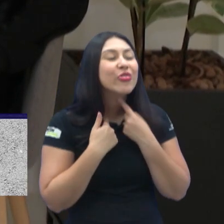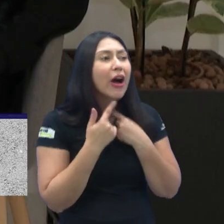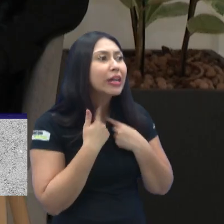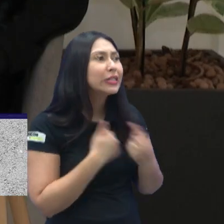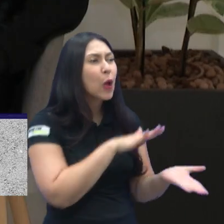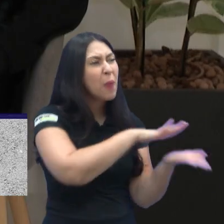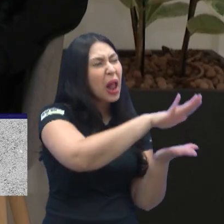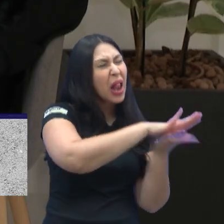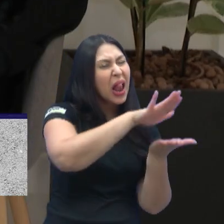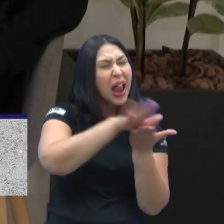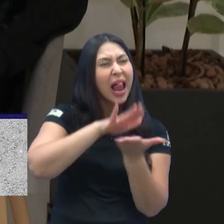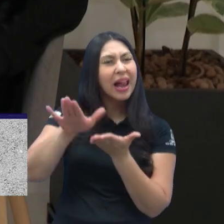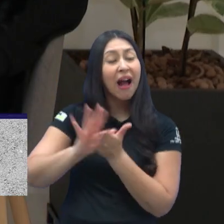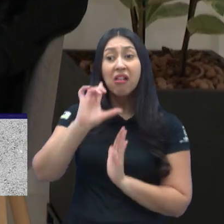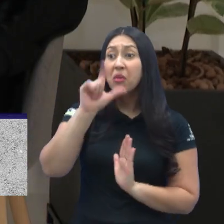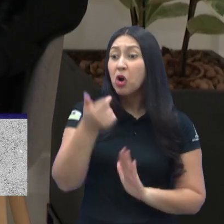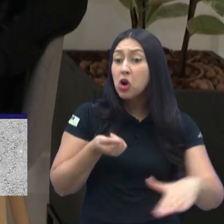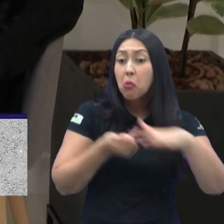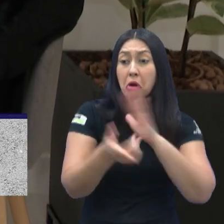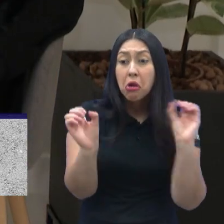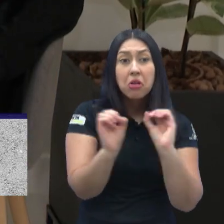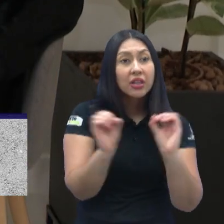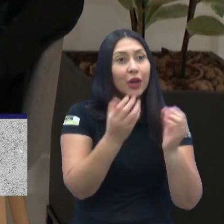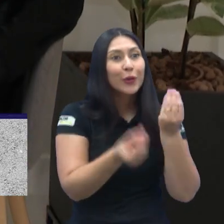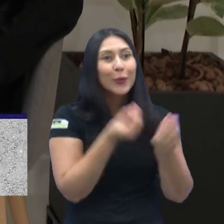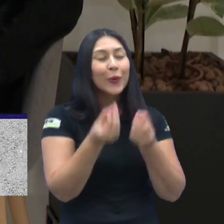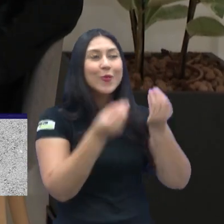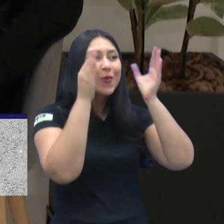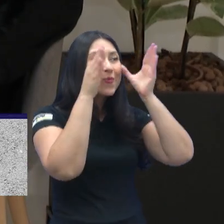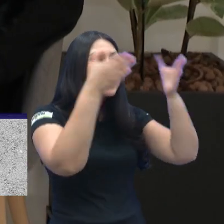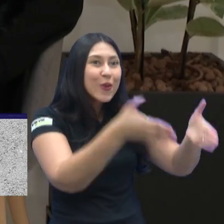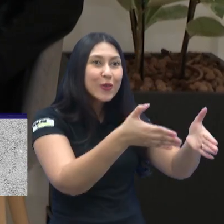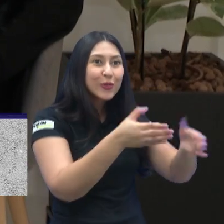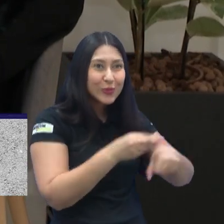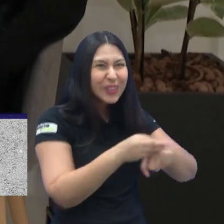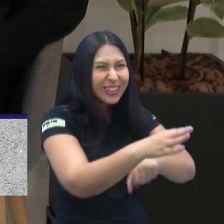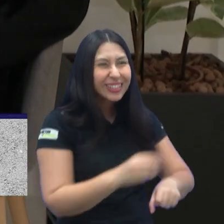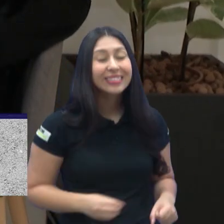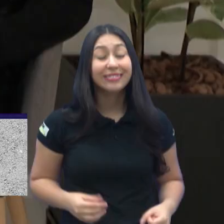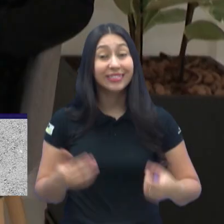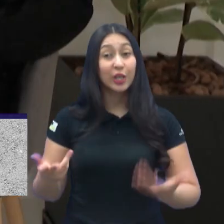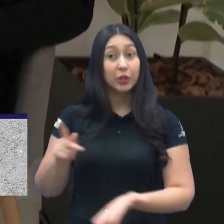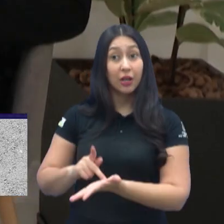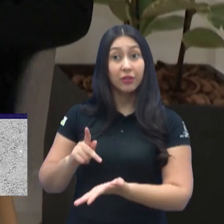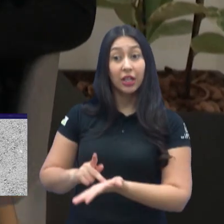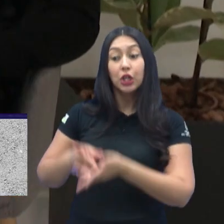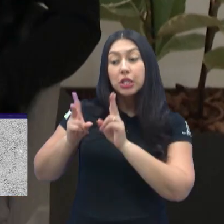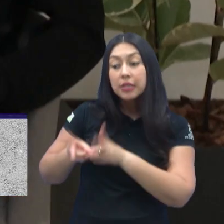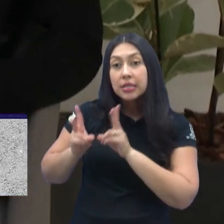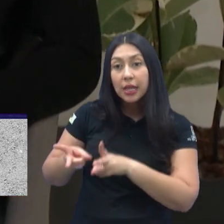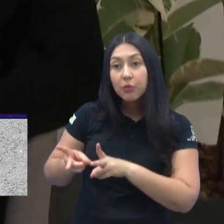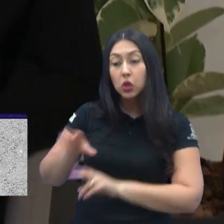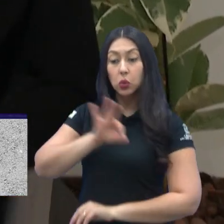tem uma coisa para gastar. Como é que você mantém o foco nisso, assim? Dá uma dica aí pro pessoal. Na verdade, eu sempre deixo, toda vez que eu recebo meu